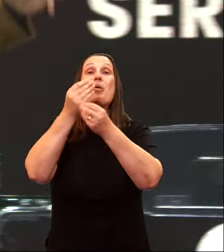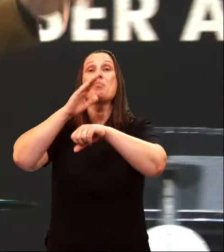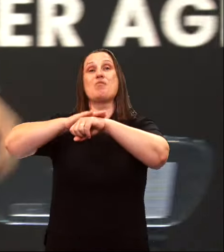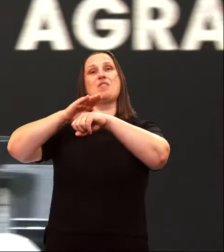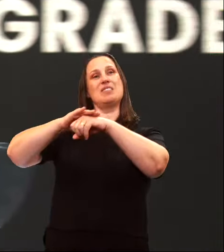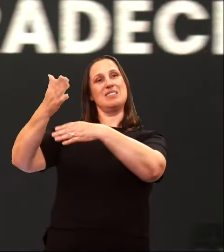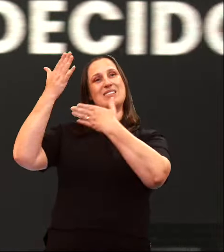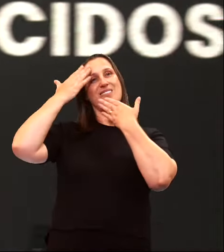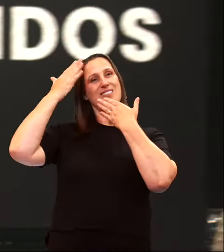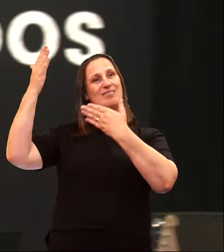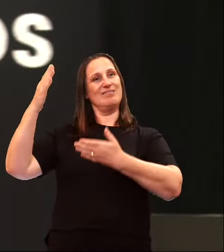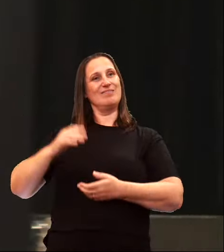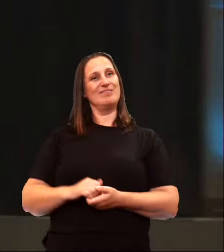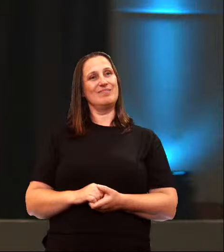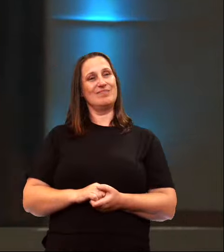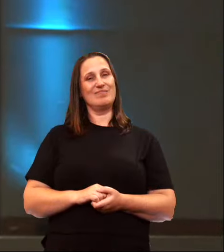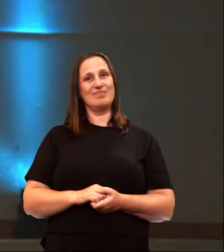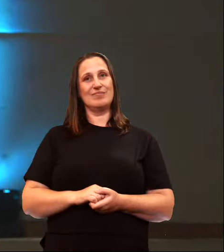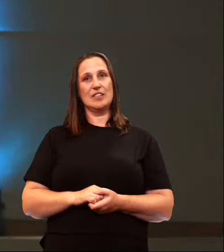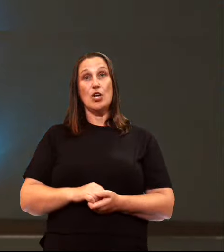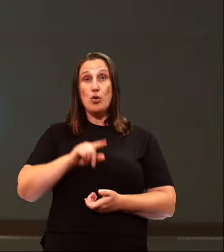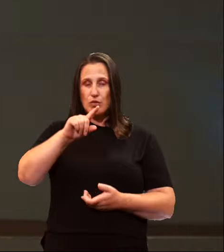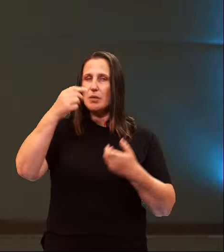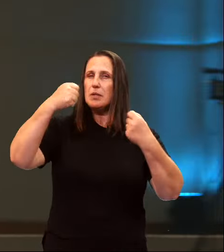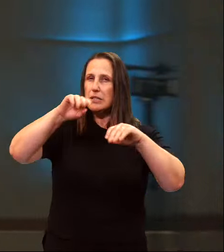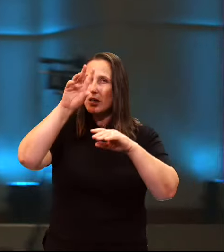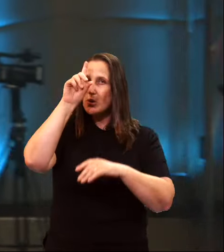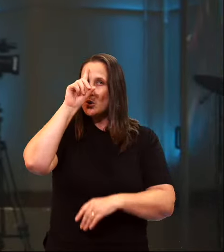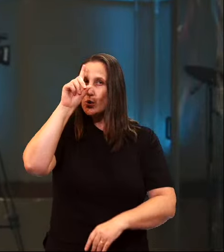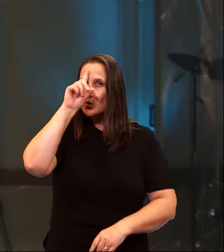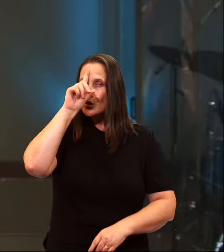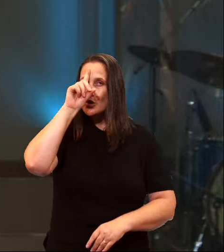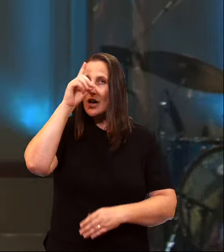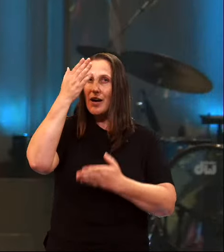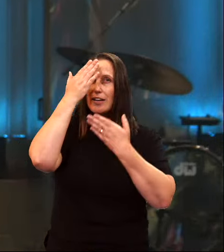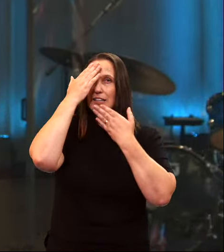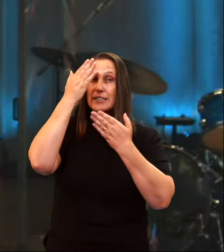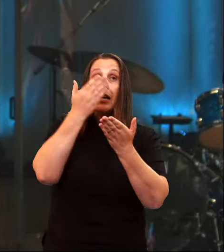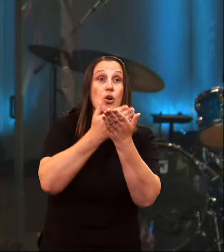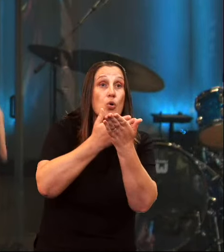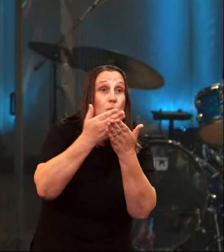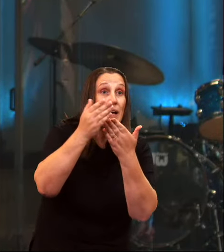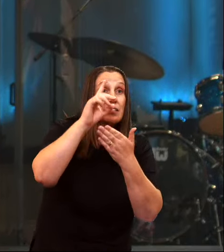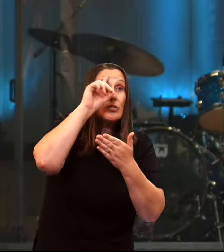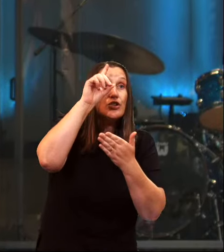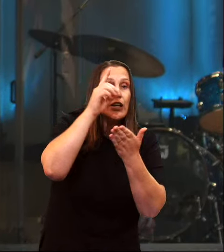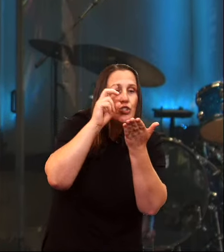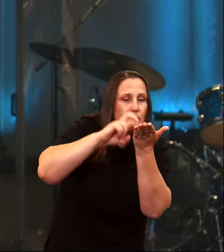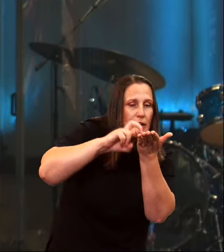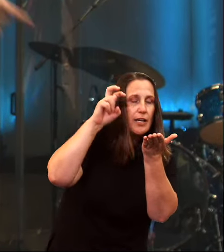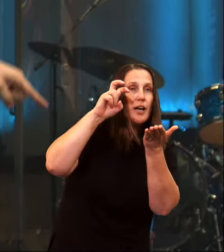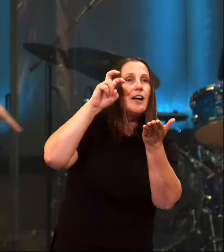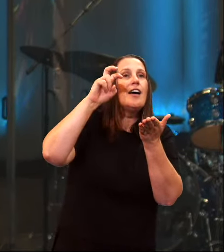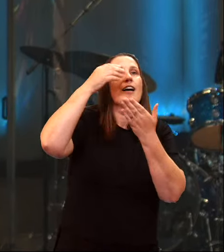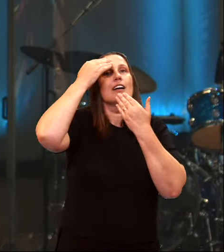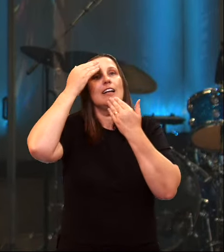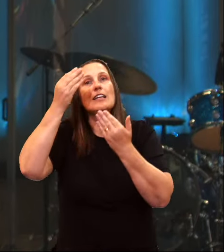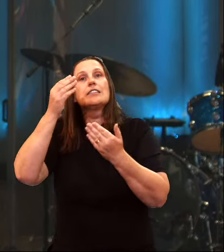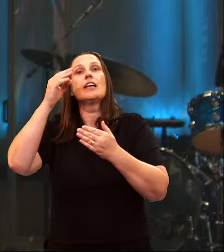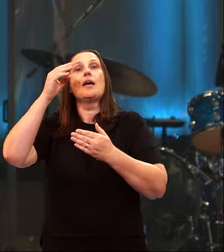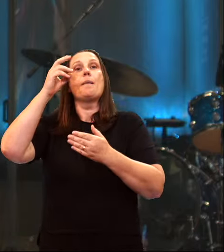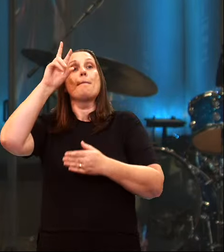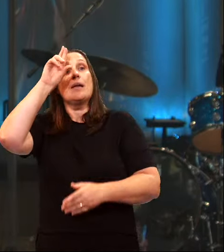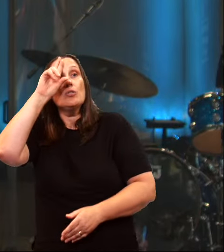Você tem que agradecer todos os dias. Começa teu dia agradecendo. Agradeça na hora do almoço, agradeça antes de